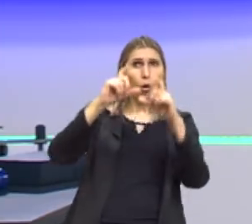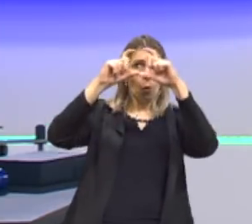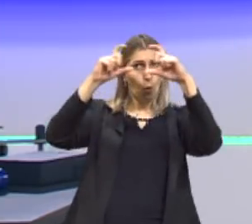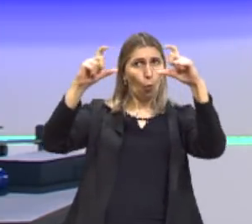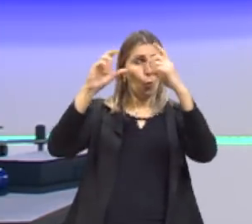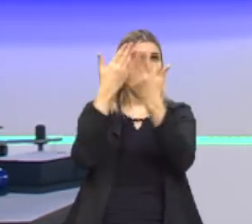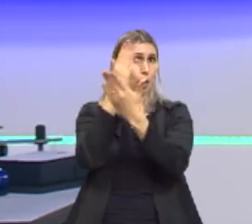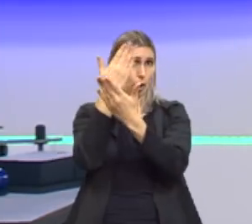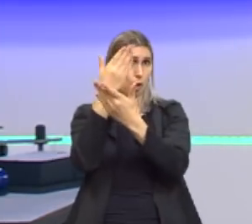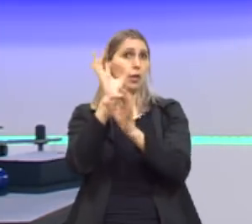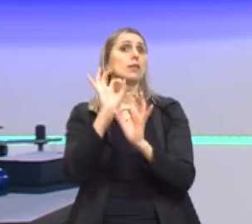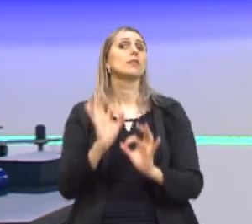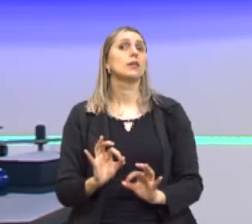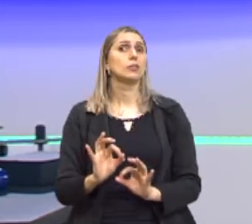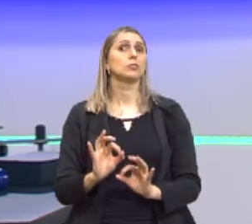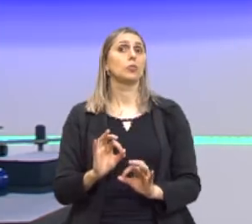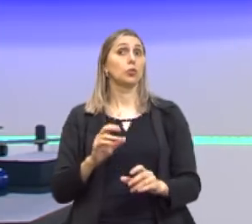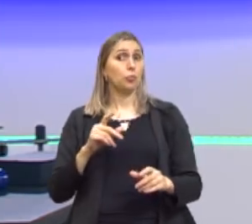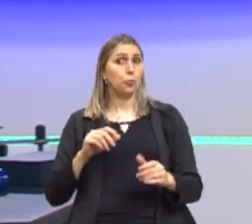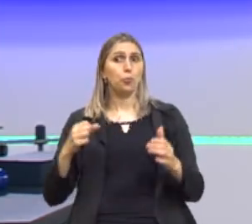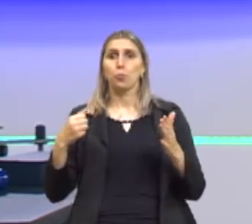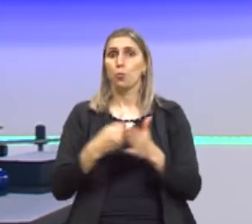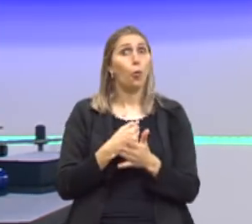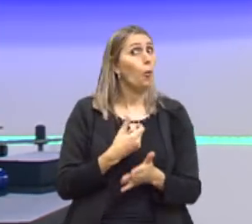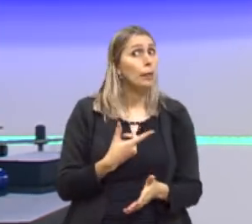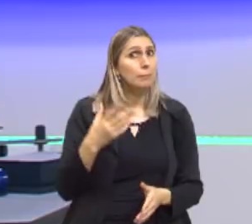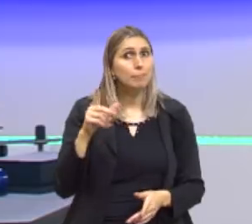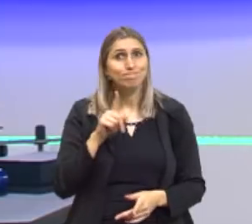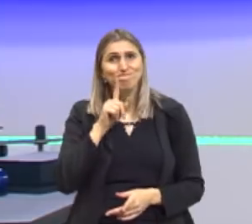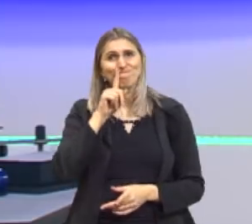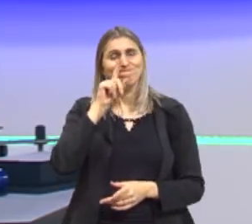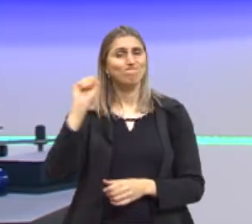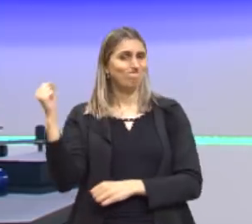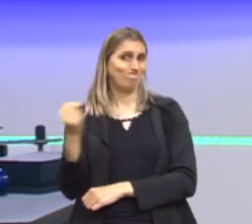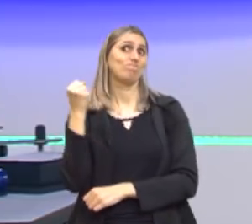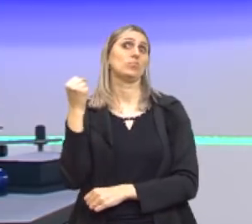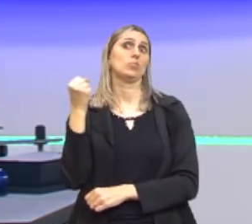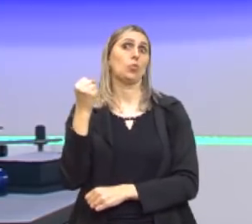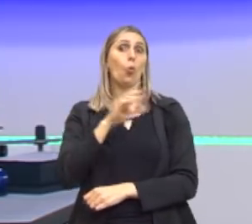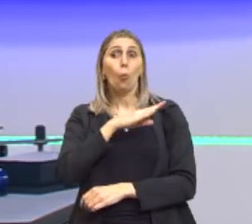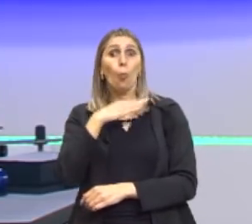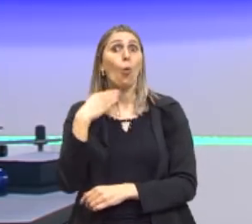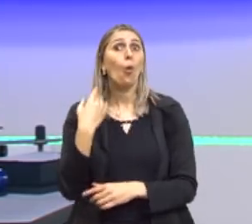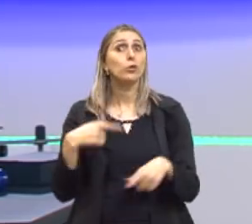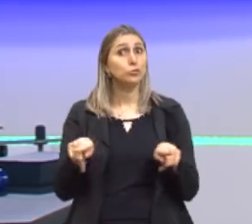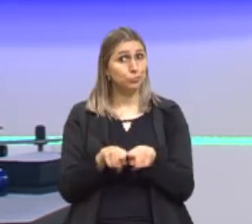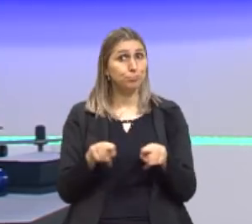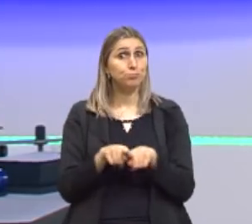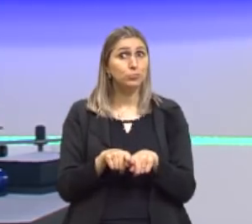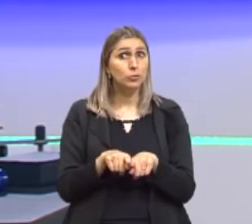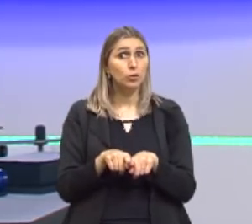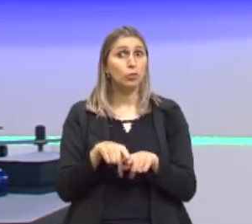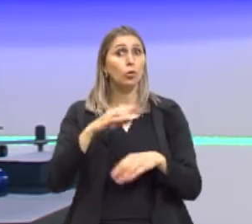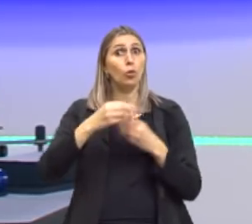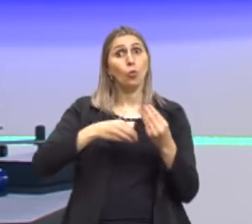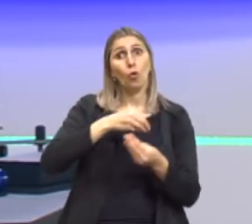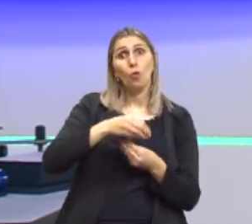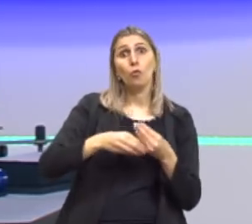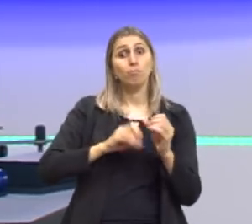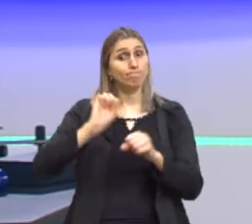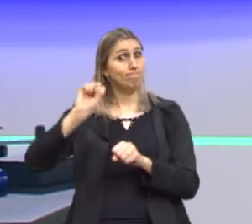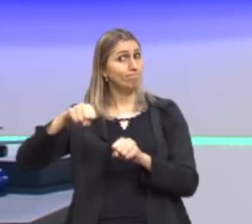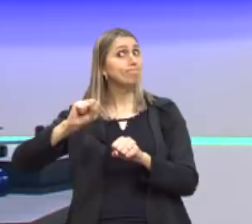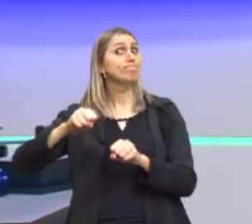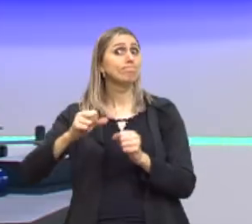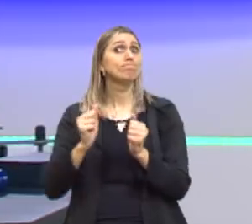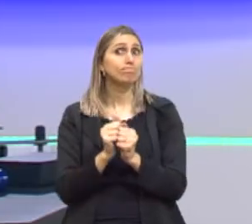de dirigir, porque isso pode causar um acidente grave, e até mesmo com risco de morte, principalmente quando se trata do envolvimento de